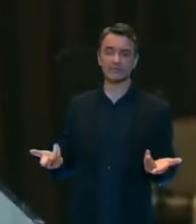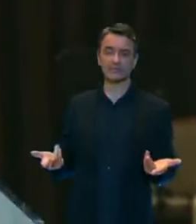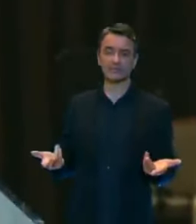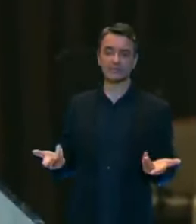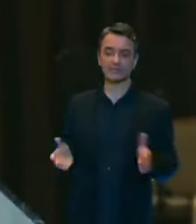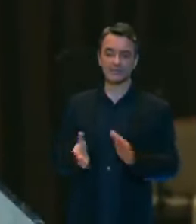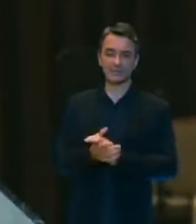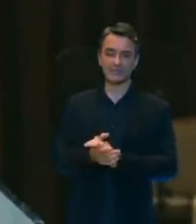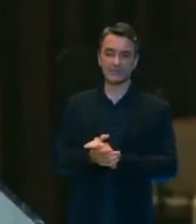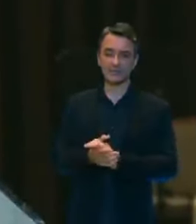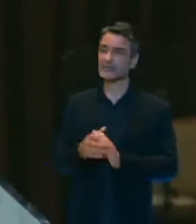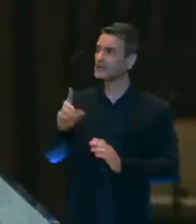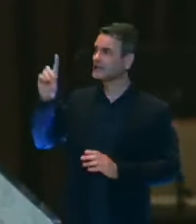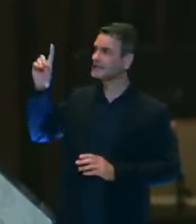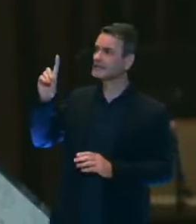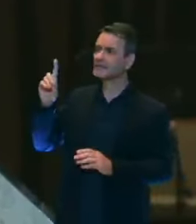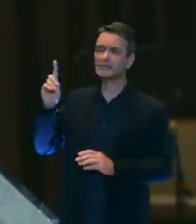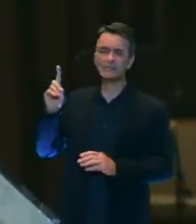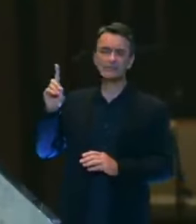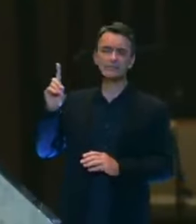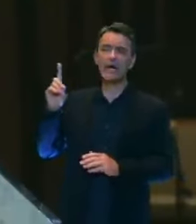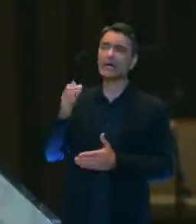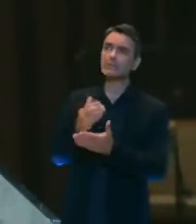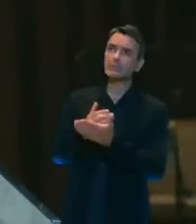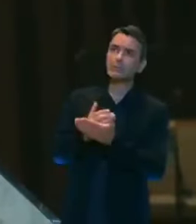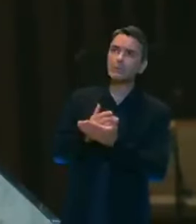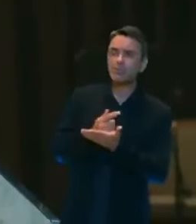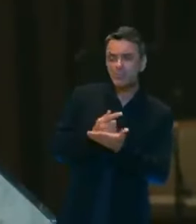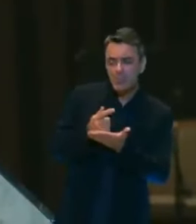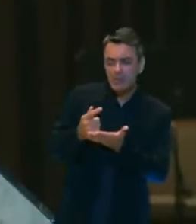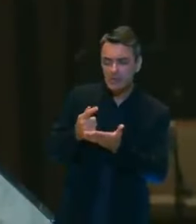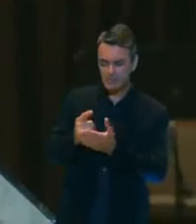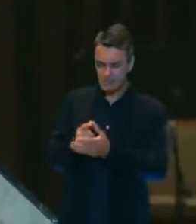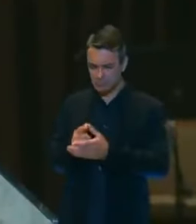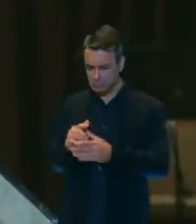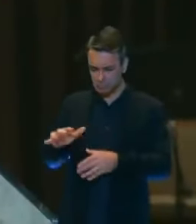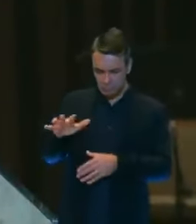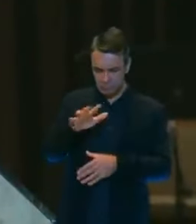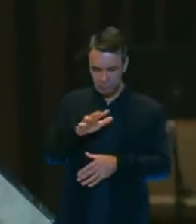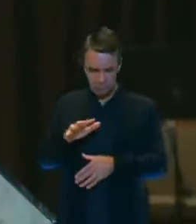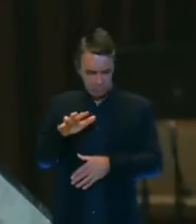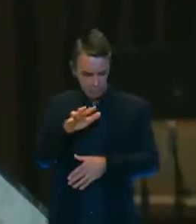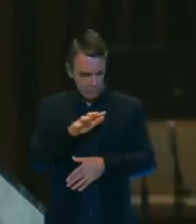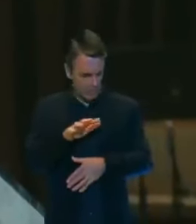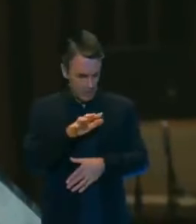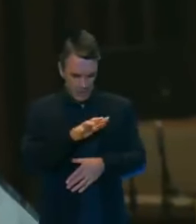no caos. E então ele abre a sua boca.